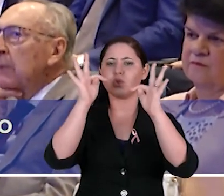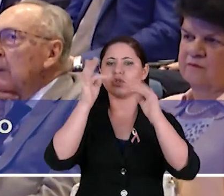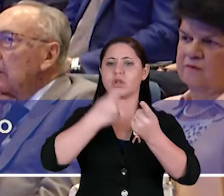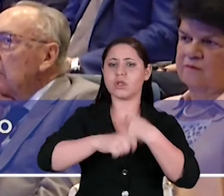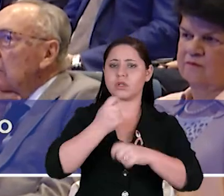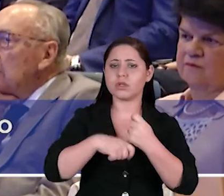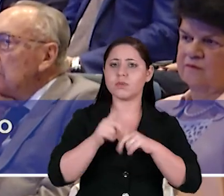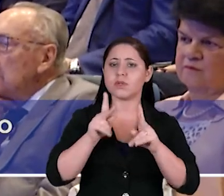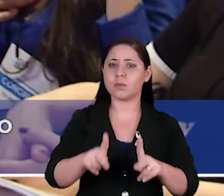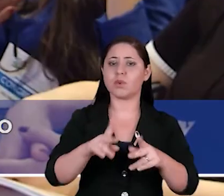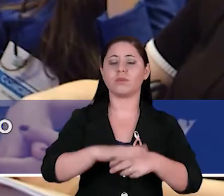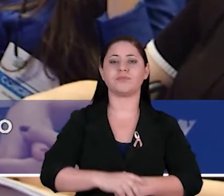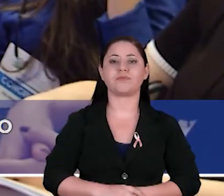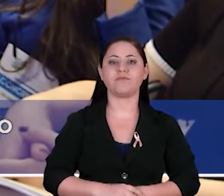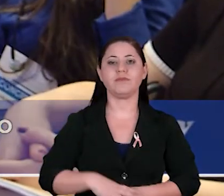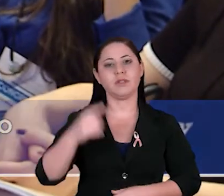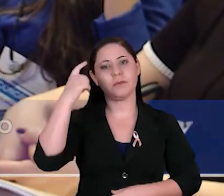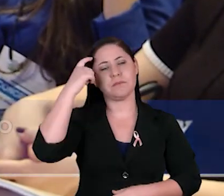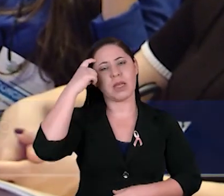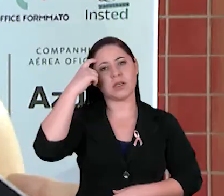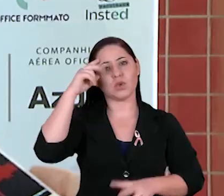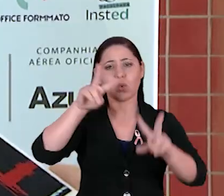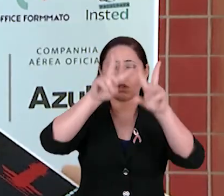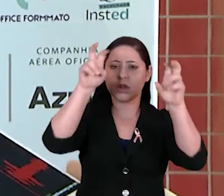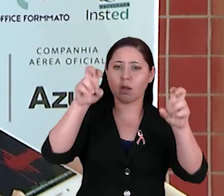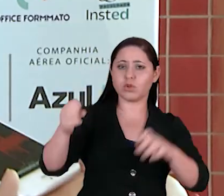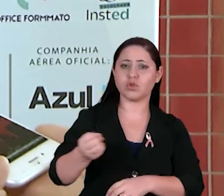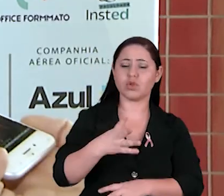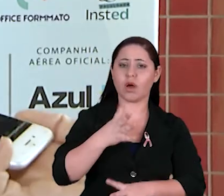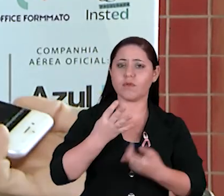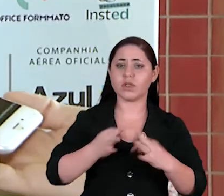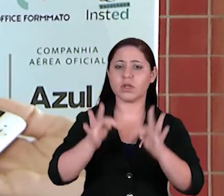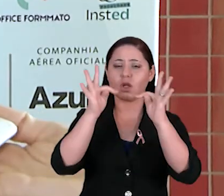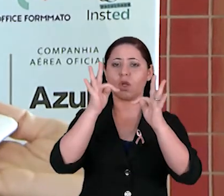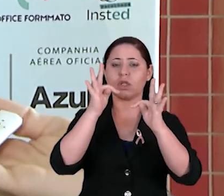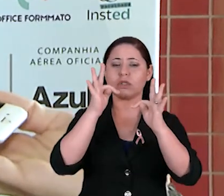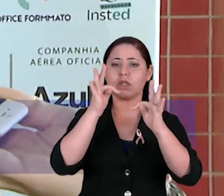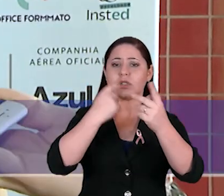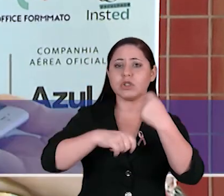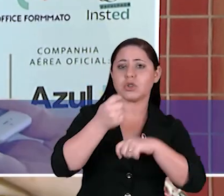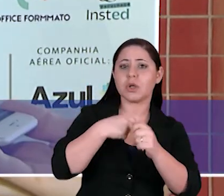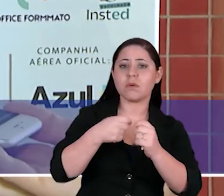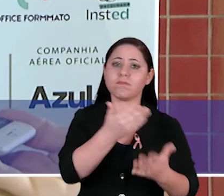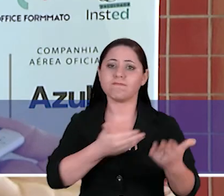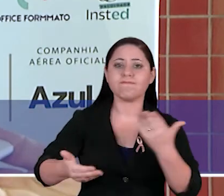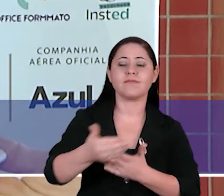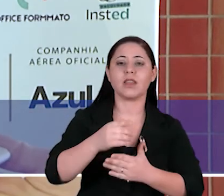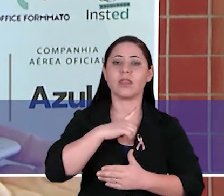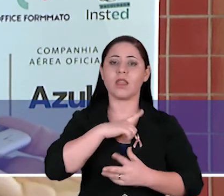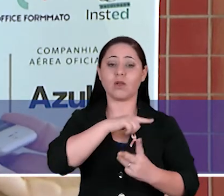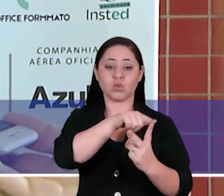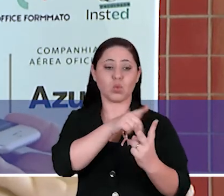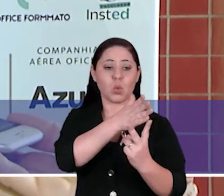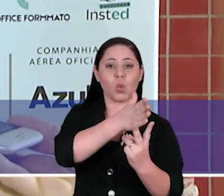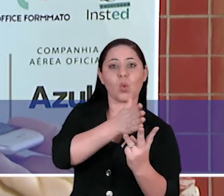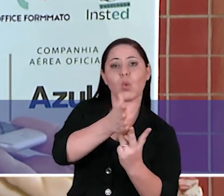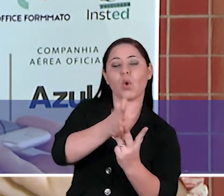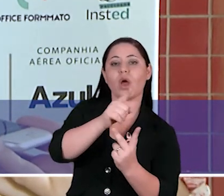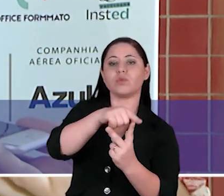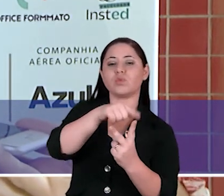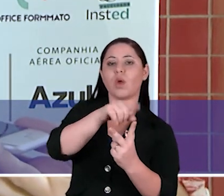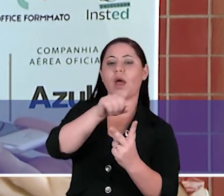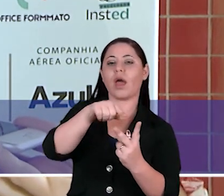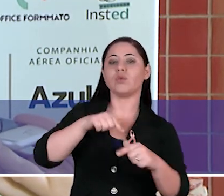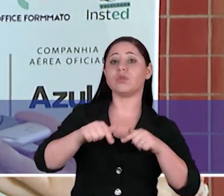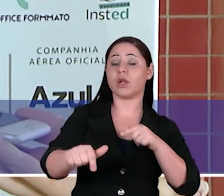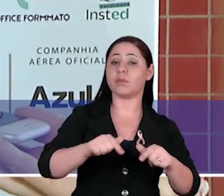novas tecnologias na administração pública. Eu penso que o tema de novas tecnologias e a sua interface com a administração, ele tem 2